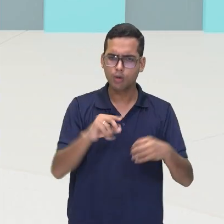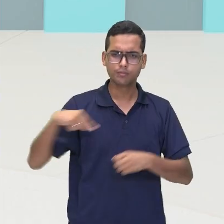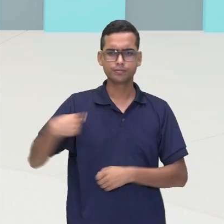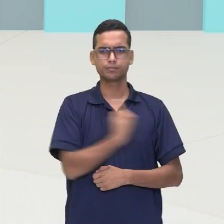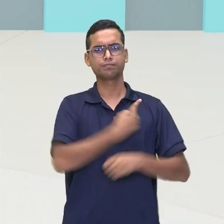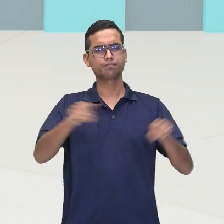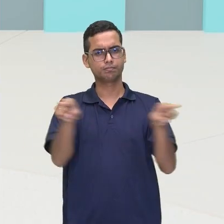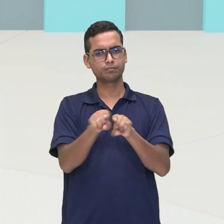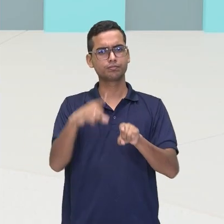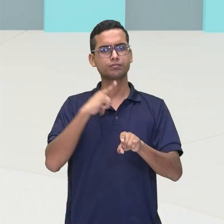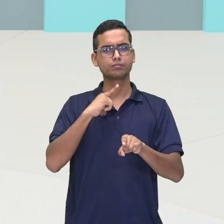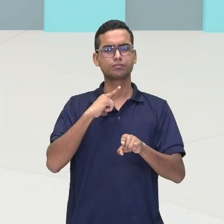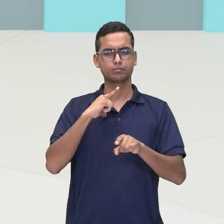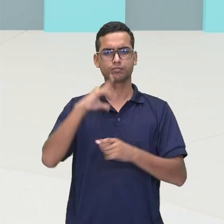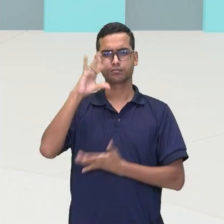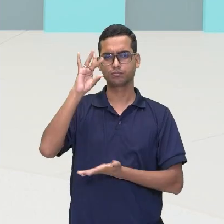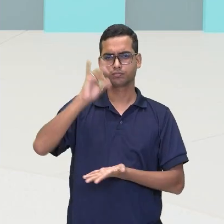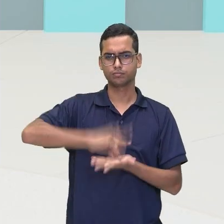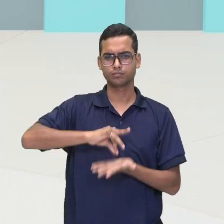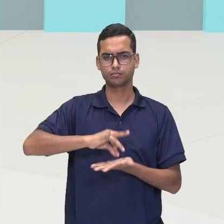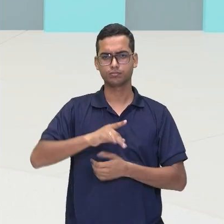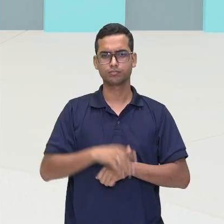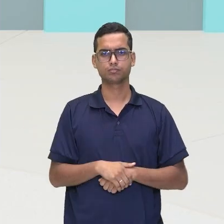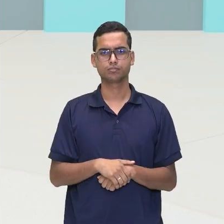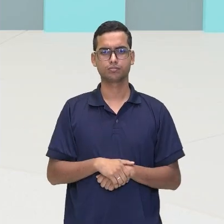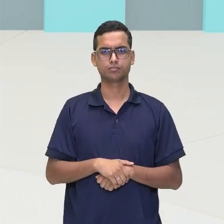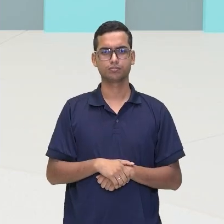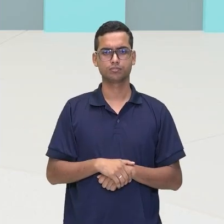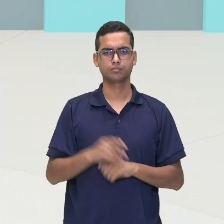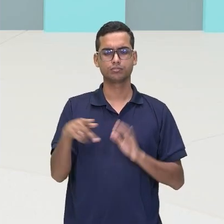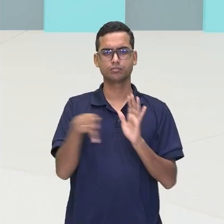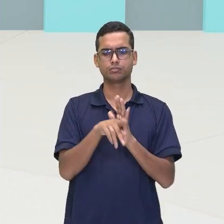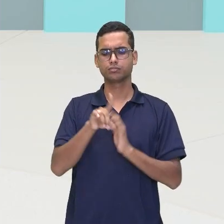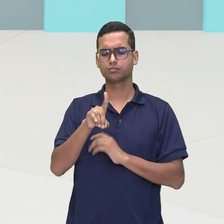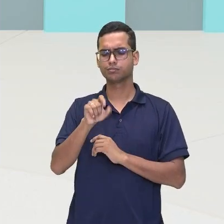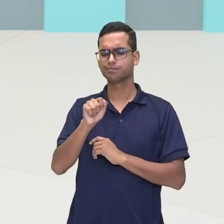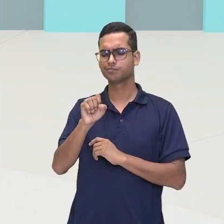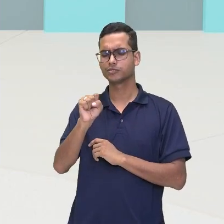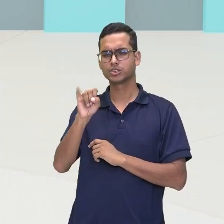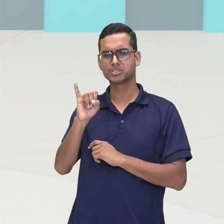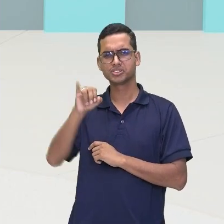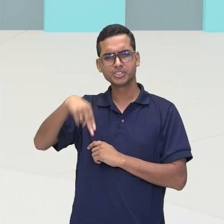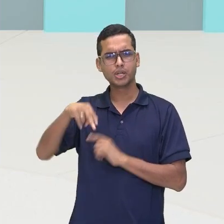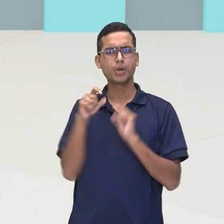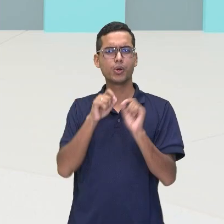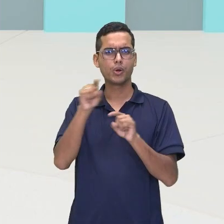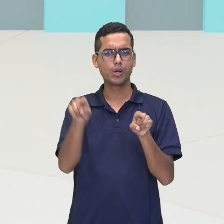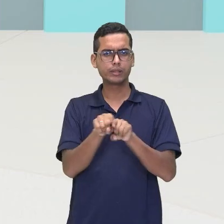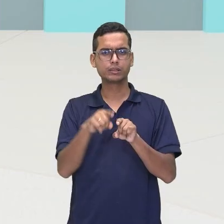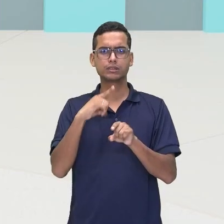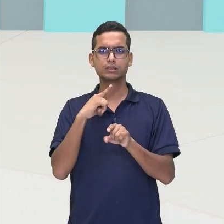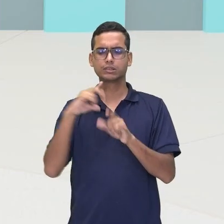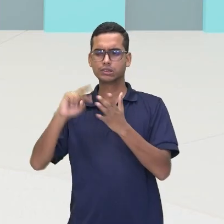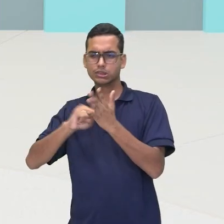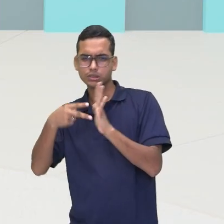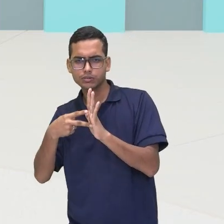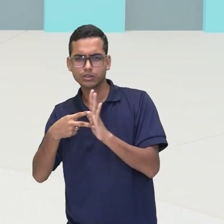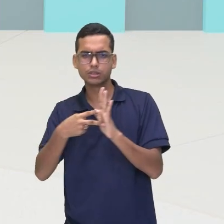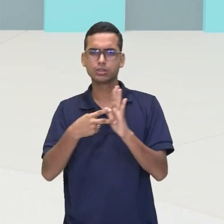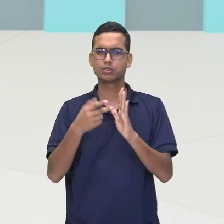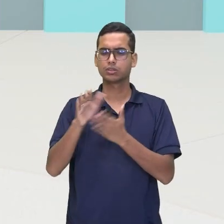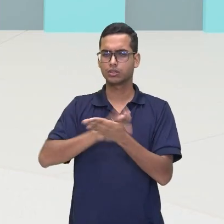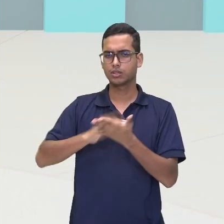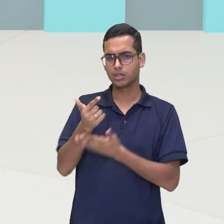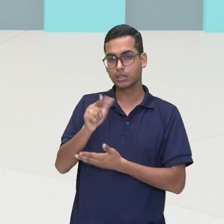também teremos o nosso Dasein. Mas esse Dasein nada seria ou teria significado se não